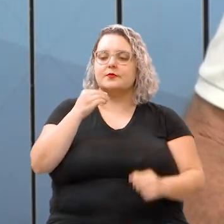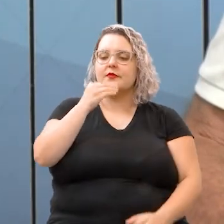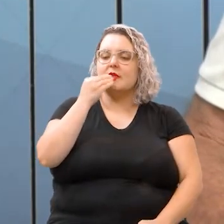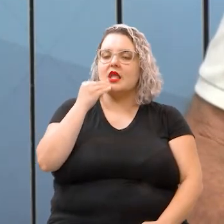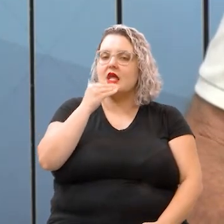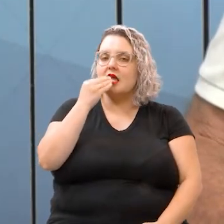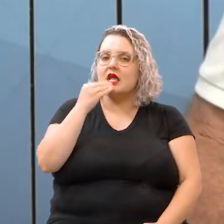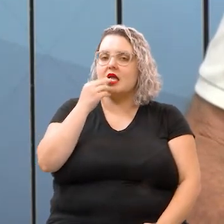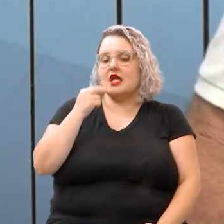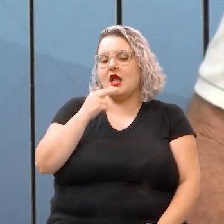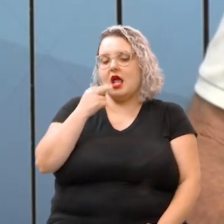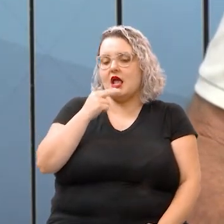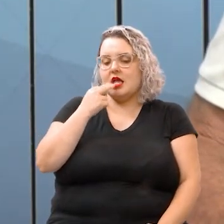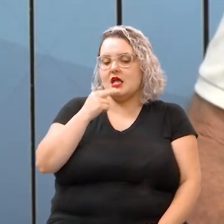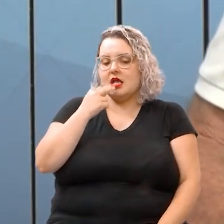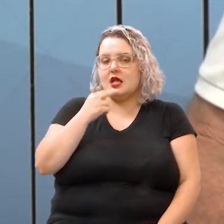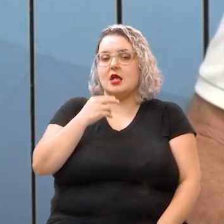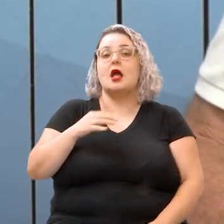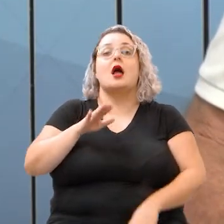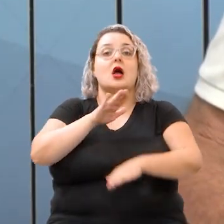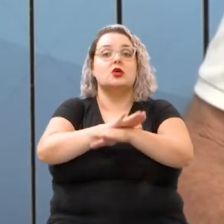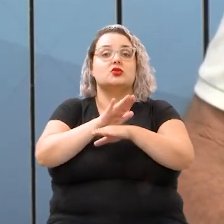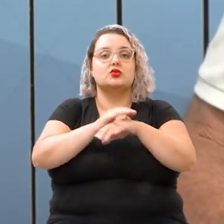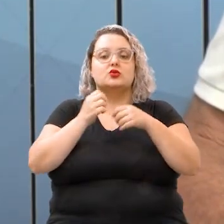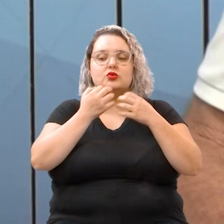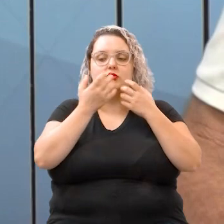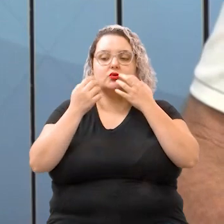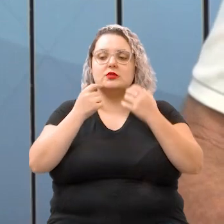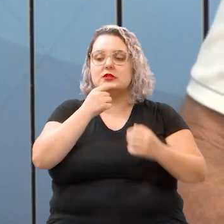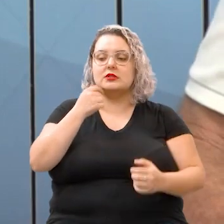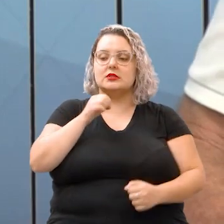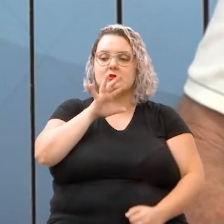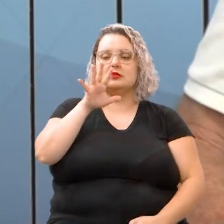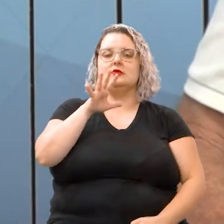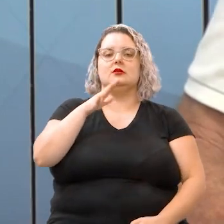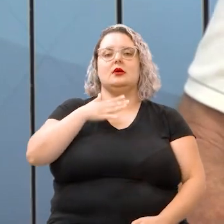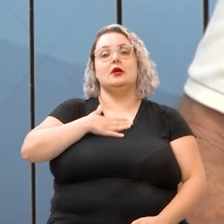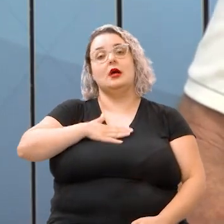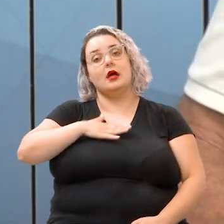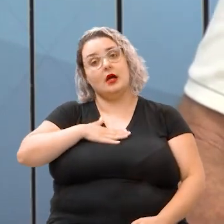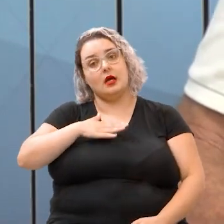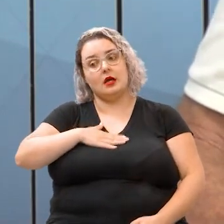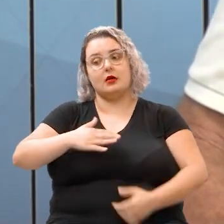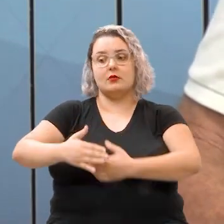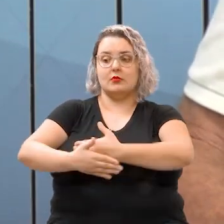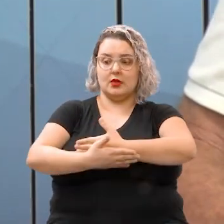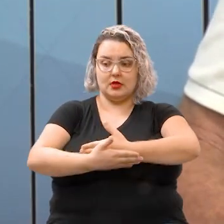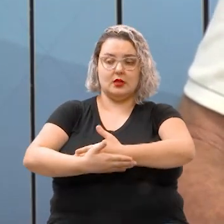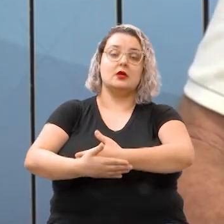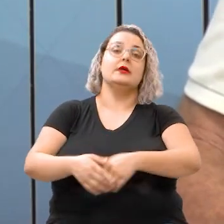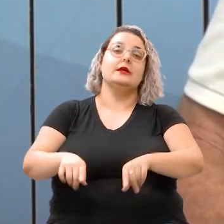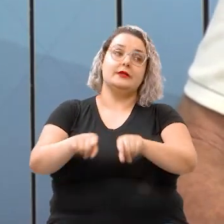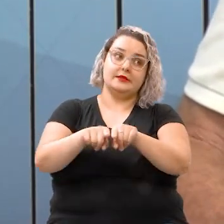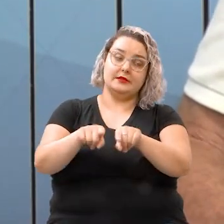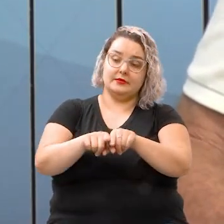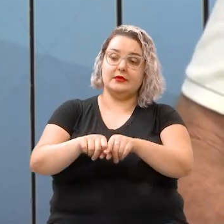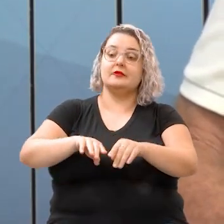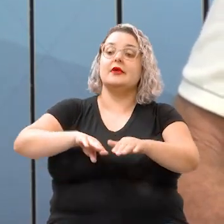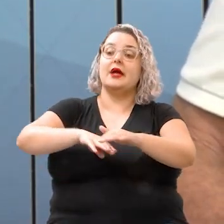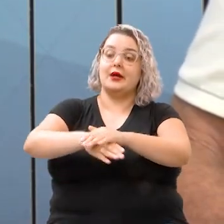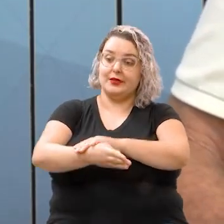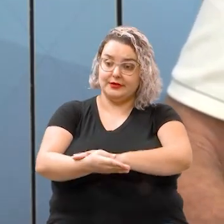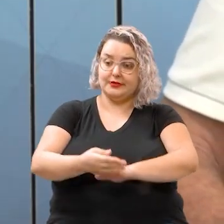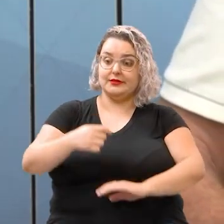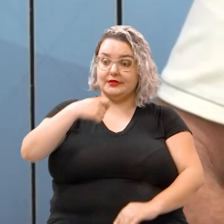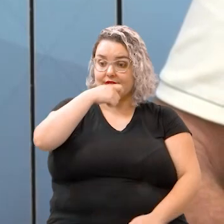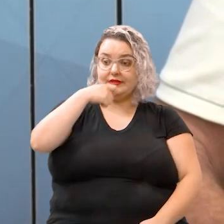essa gengiva, ajuda na circulação sanguínea para o dentinho irromper, acalma o bebê e também ele já vai acostumando com o hábito aí